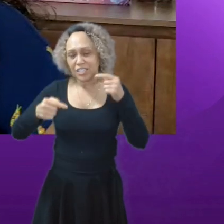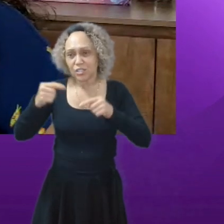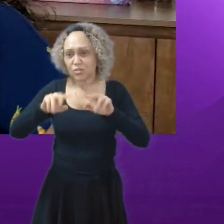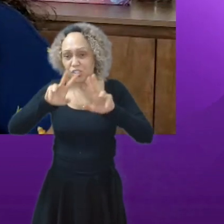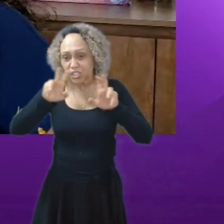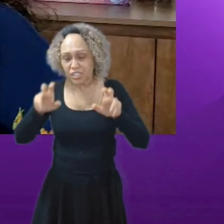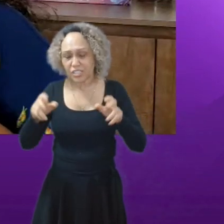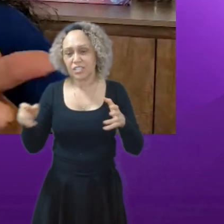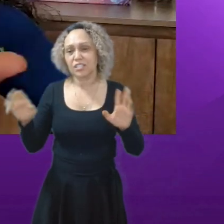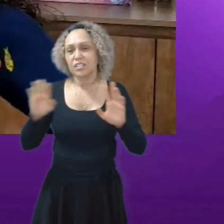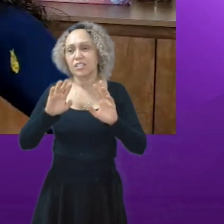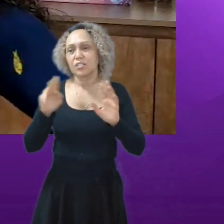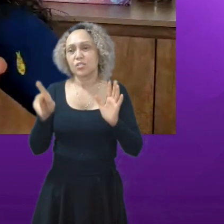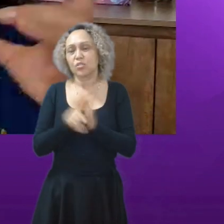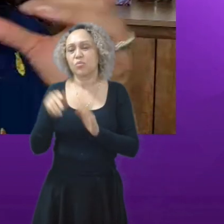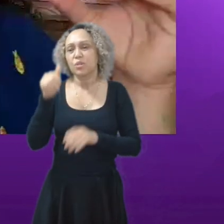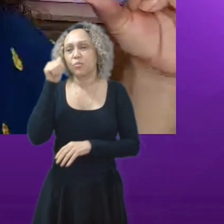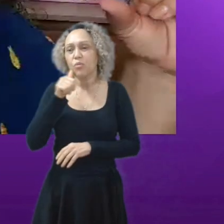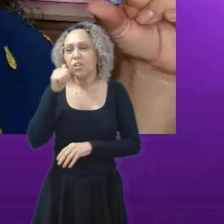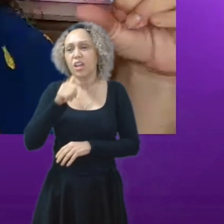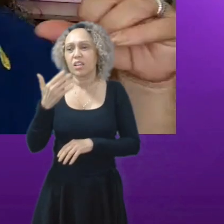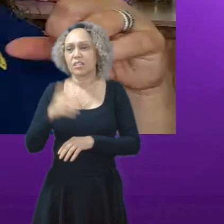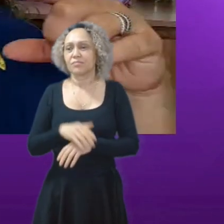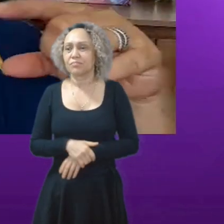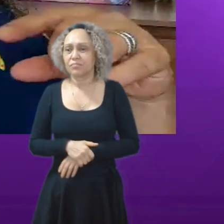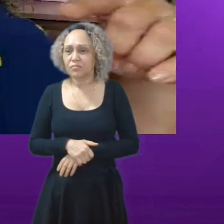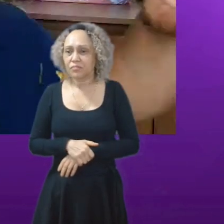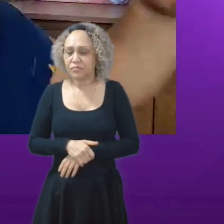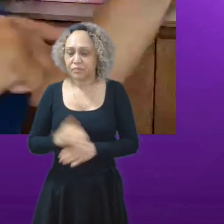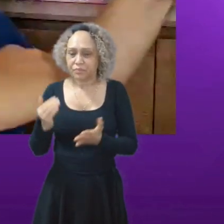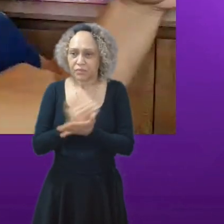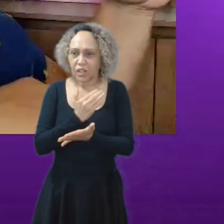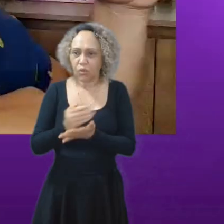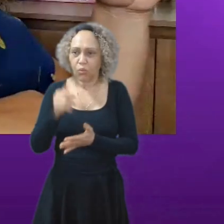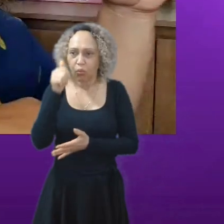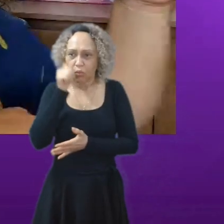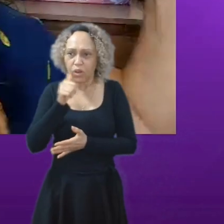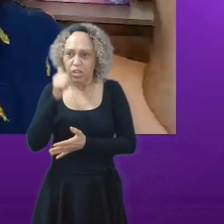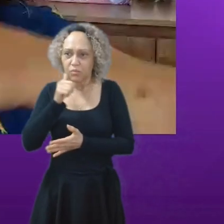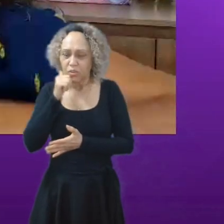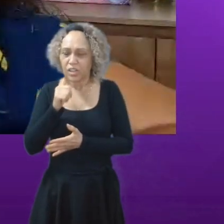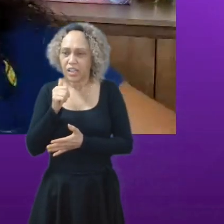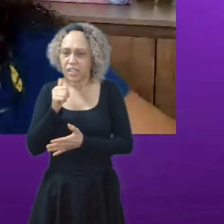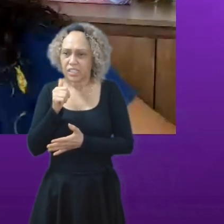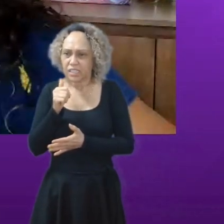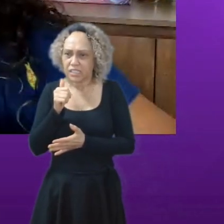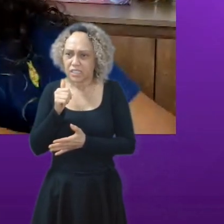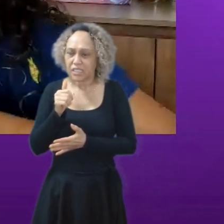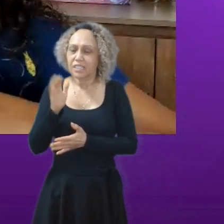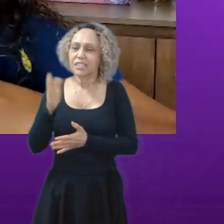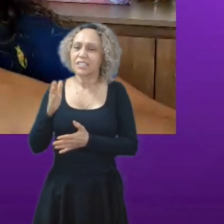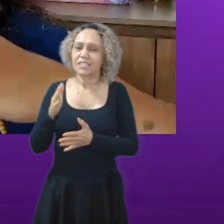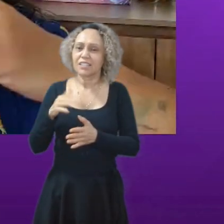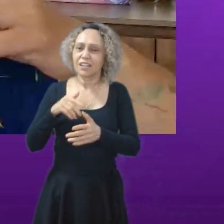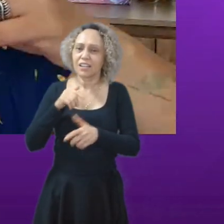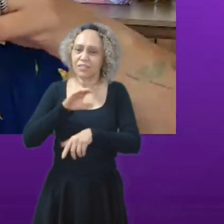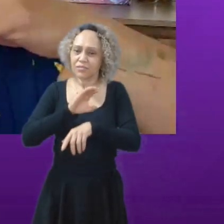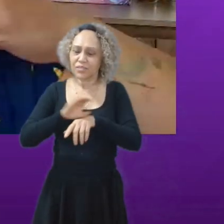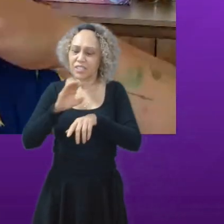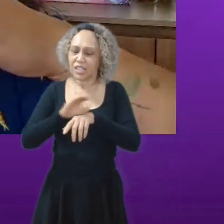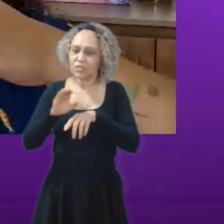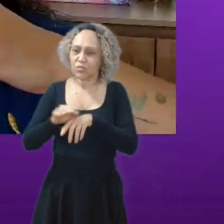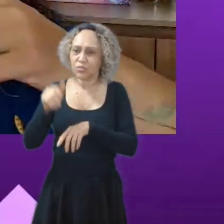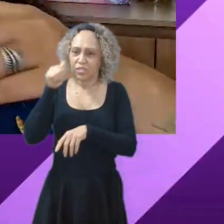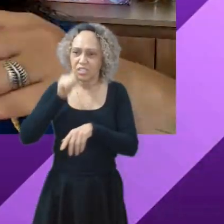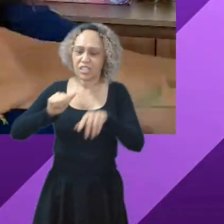assim, e aí, assim, tem algumas mulheres que passaram pelas Elas por Elas, que estão no Mulheres de Rede,